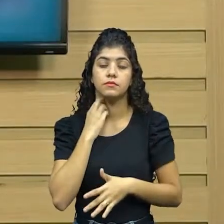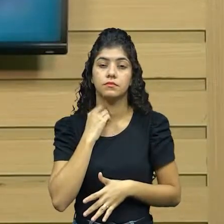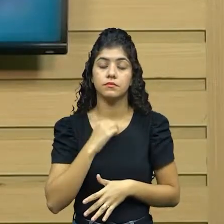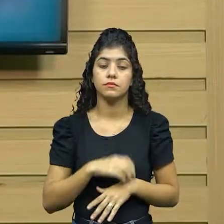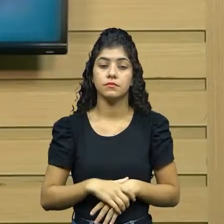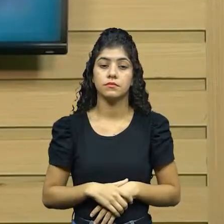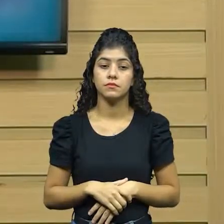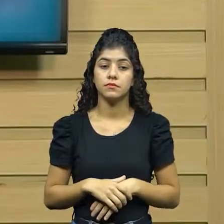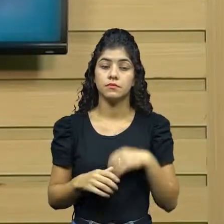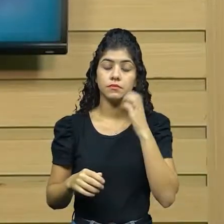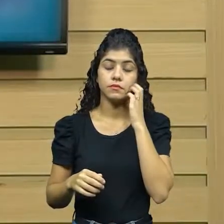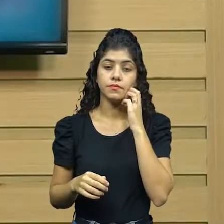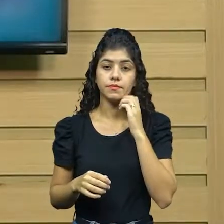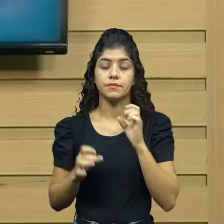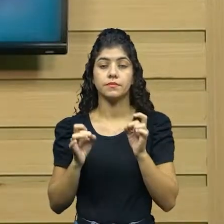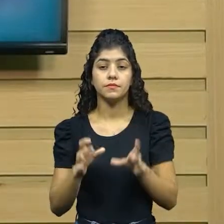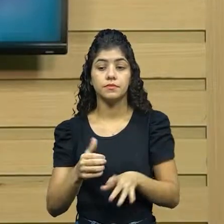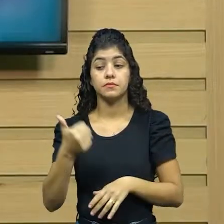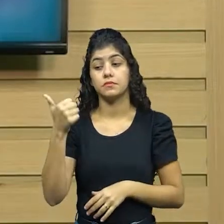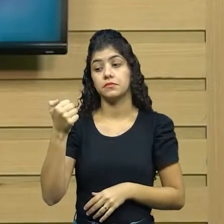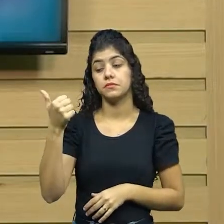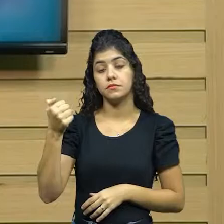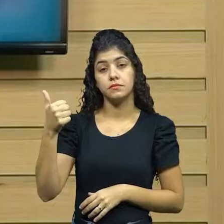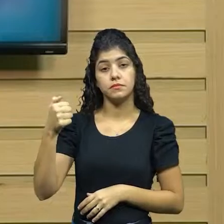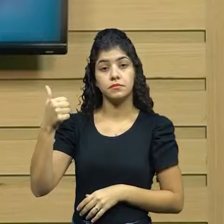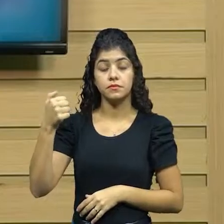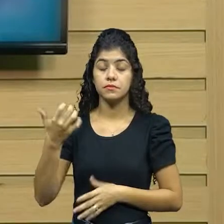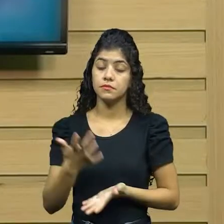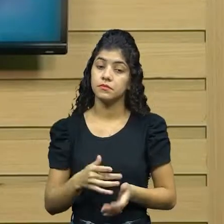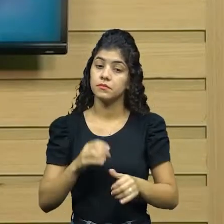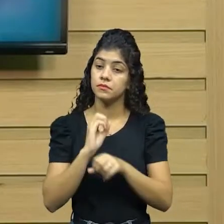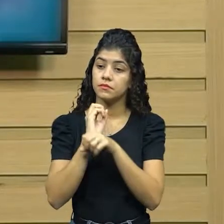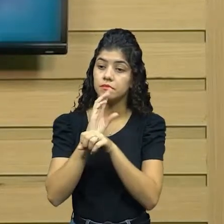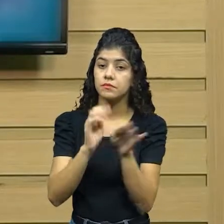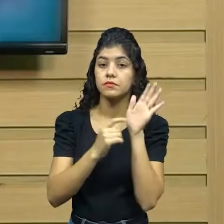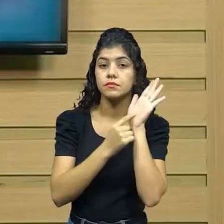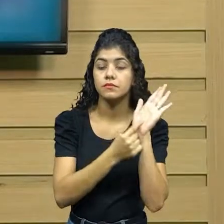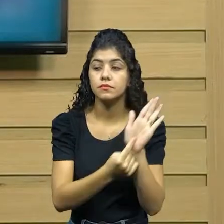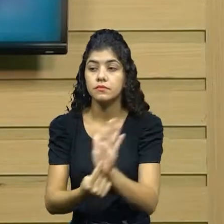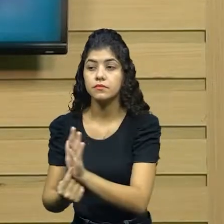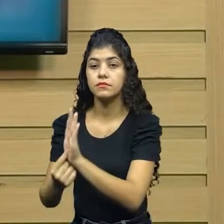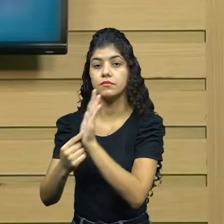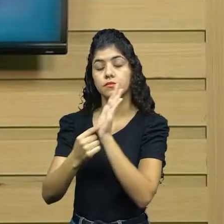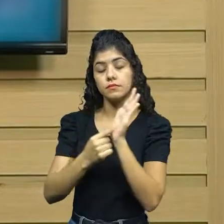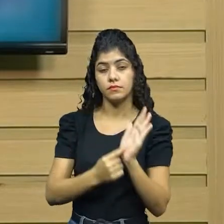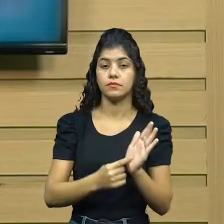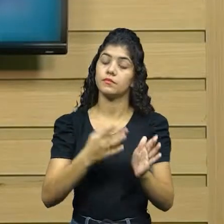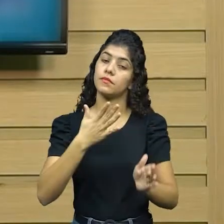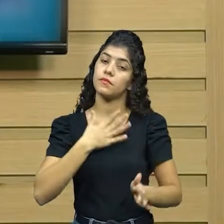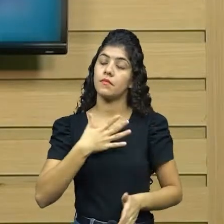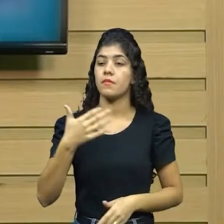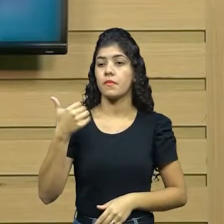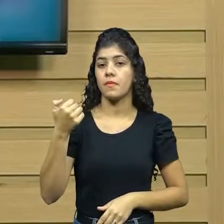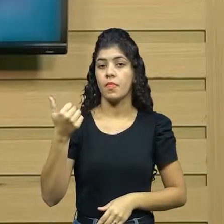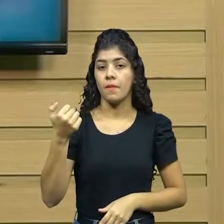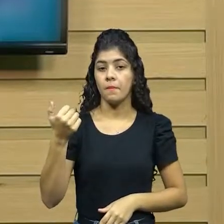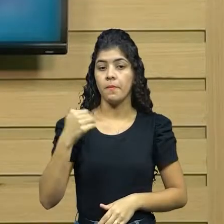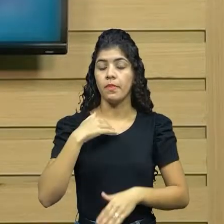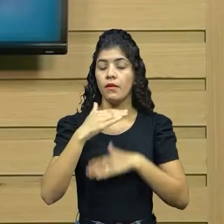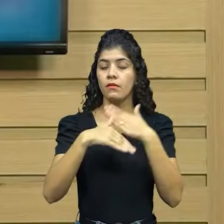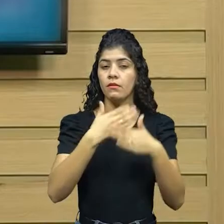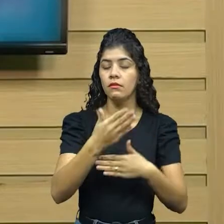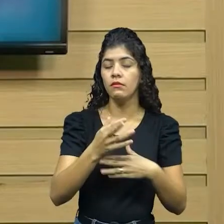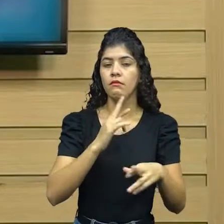e eu estou vendendo essa caneta. Então, eu vou publicitar e vou cultivar